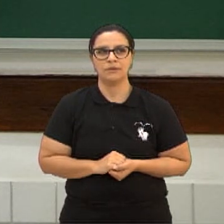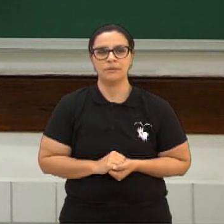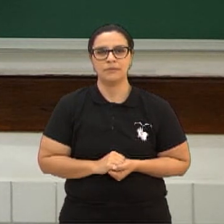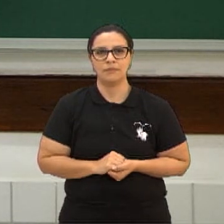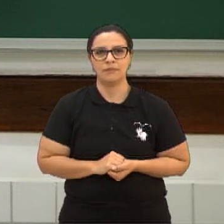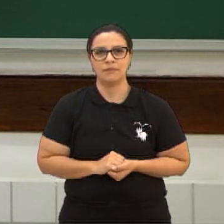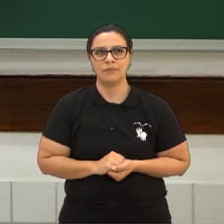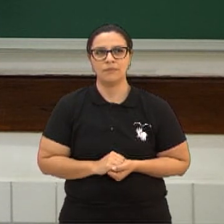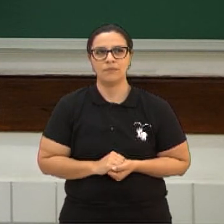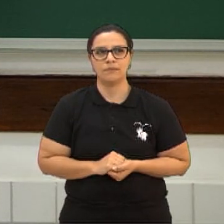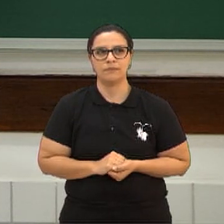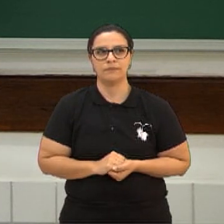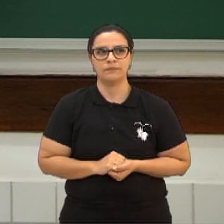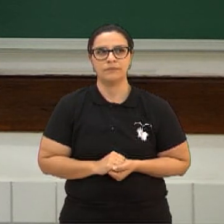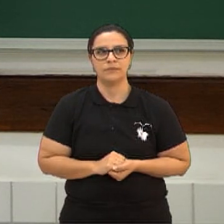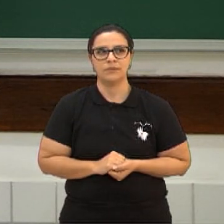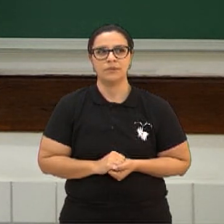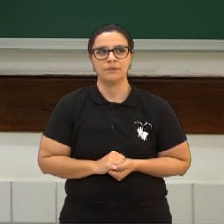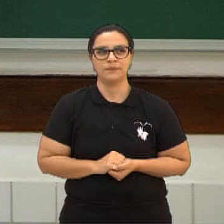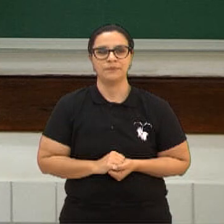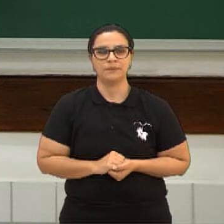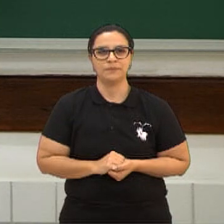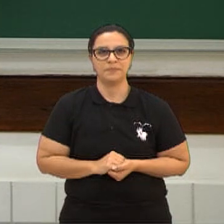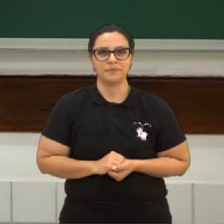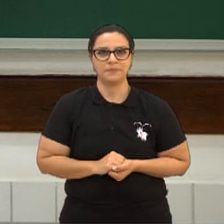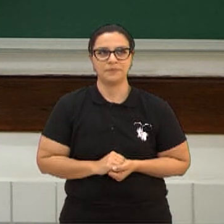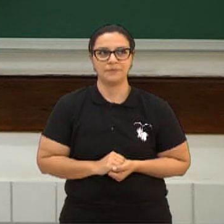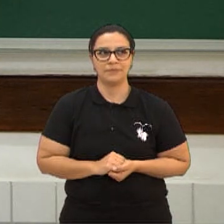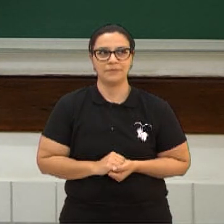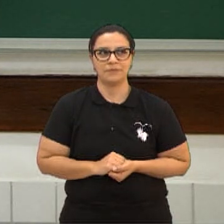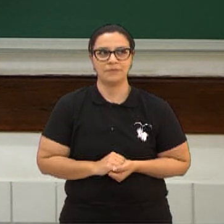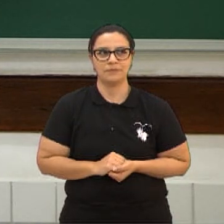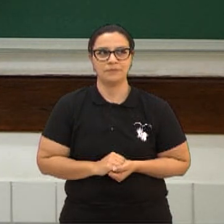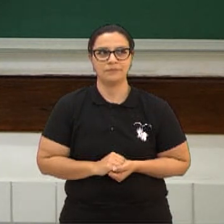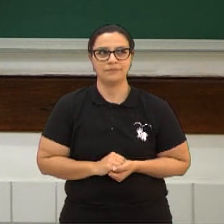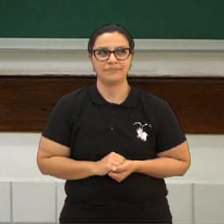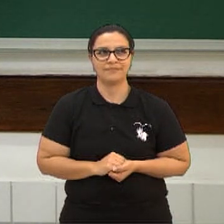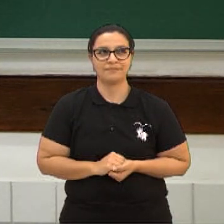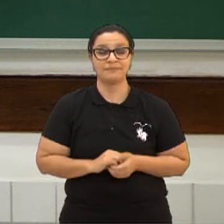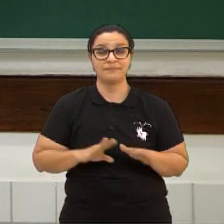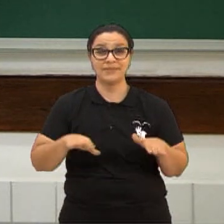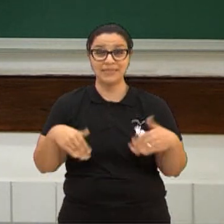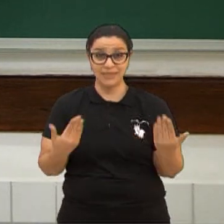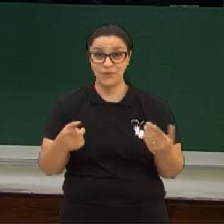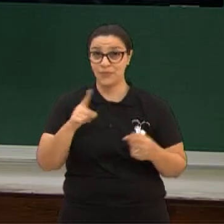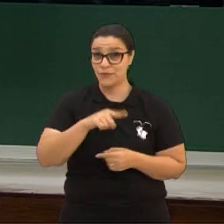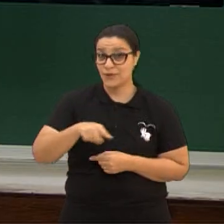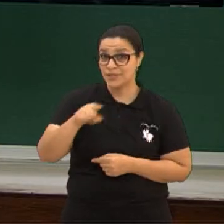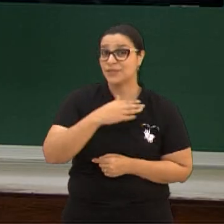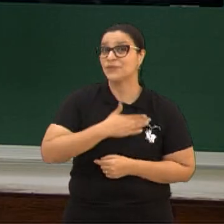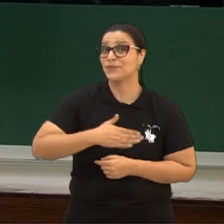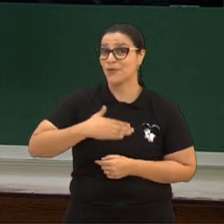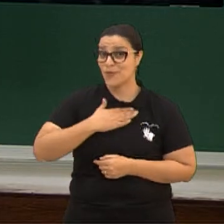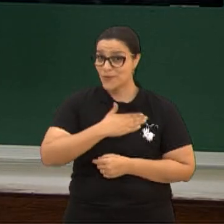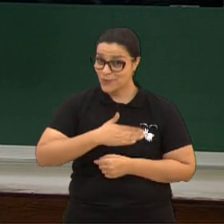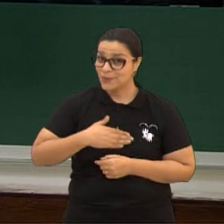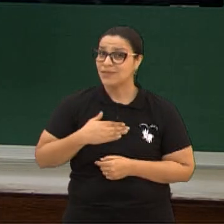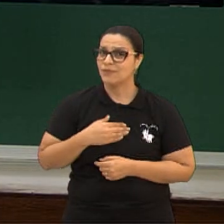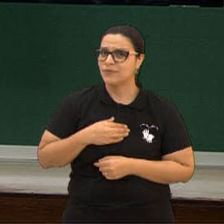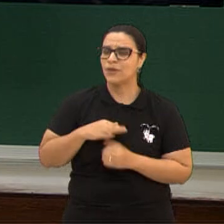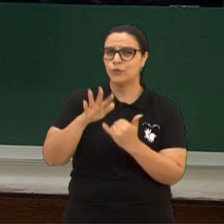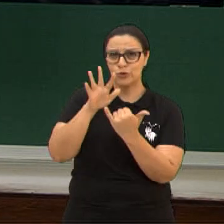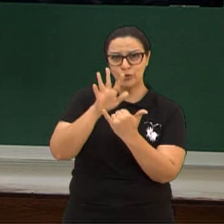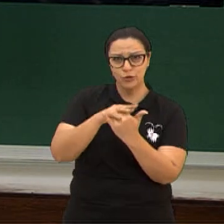you're in my way now? Don't you know you from my style? Então, vocês vão gostar, vão lá